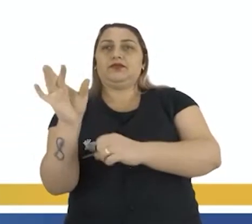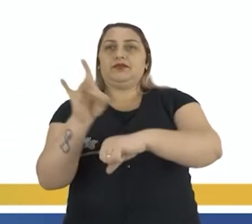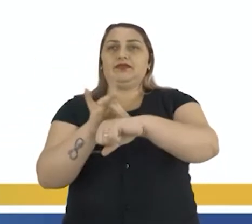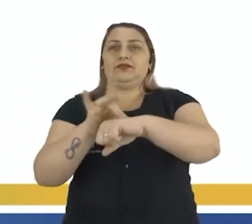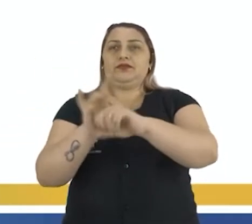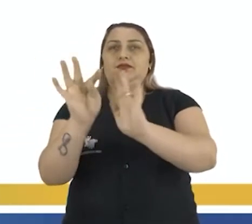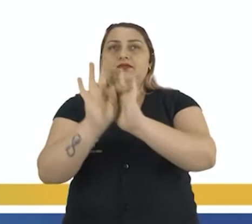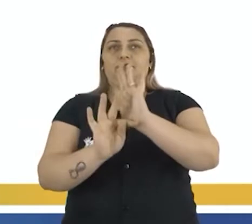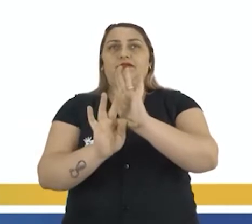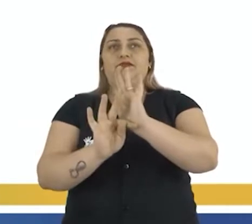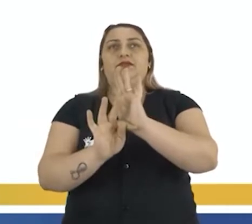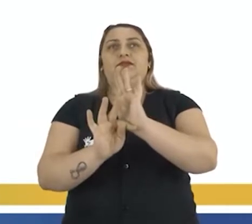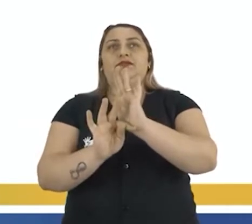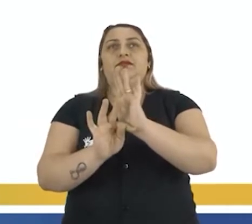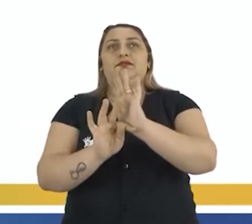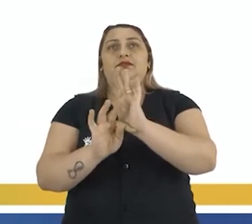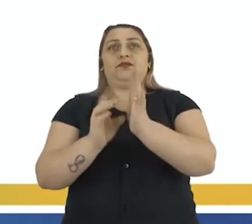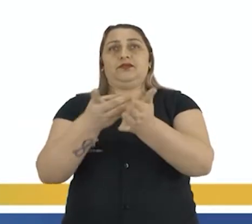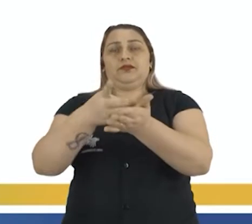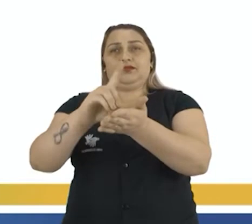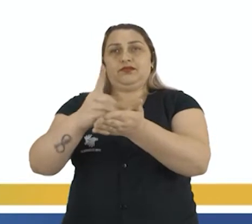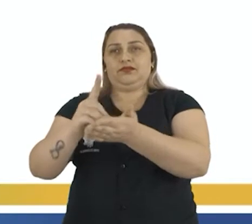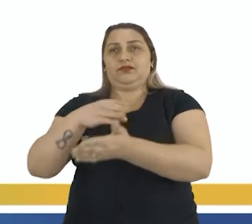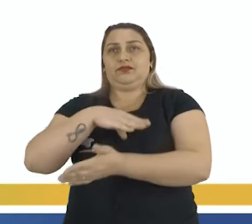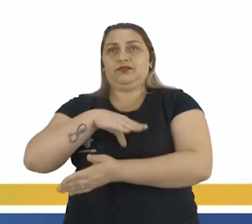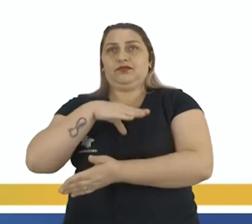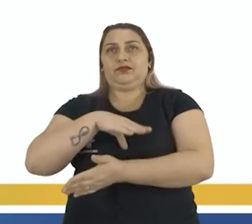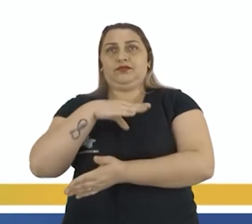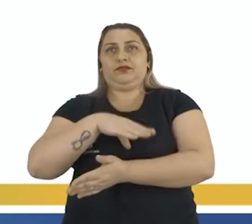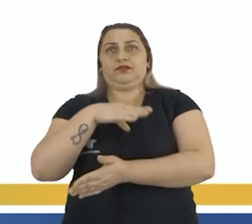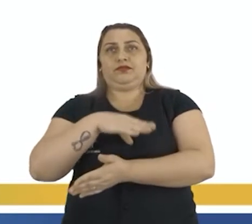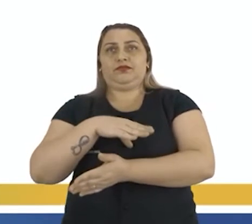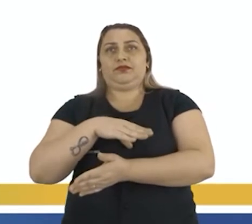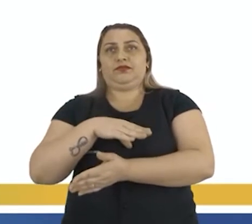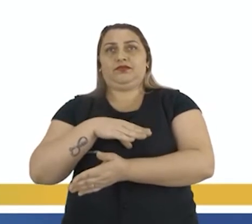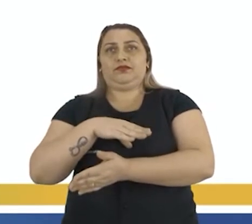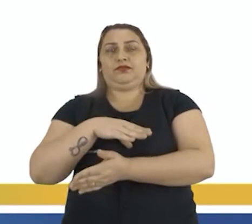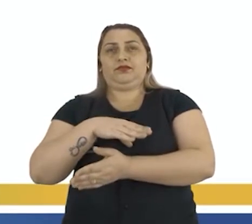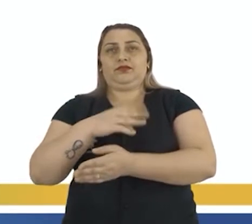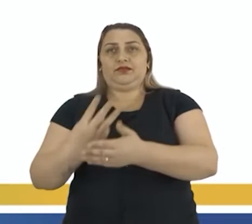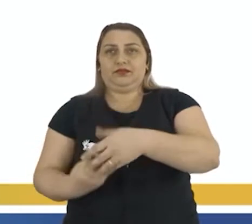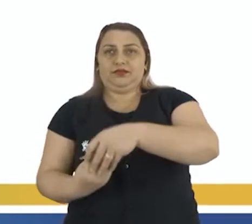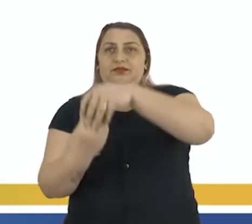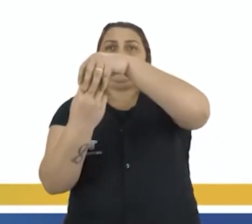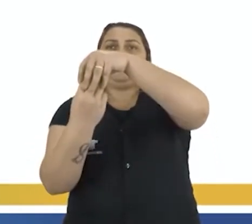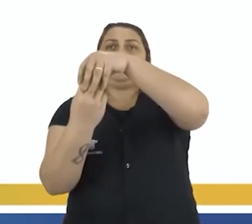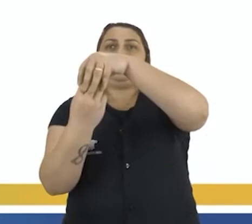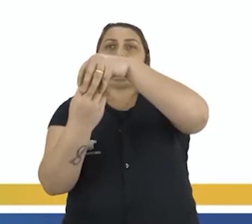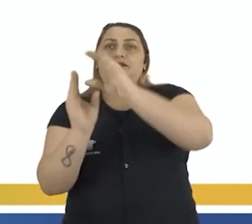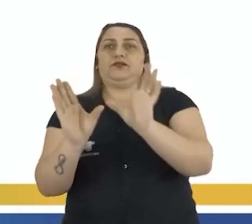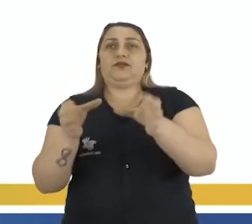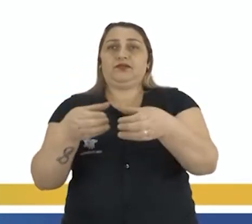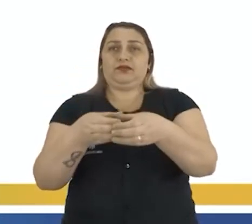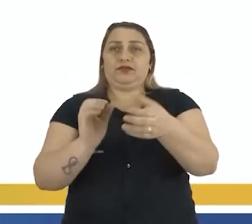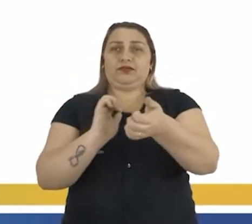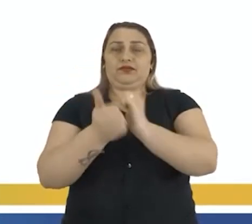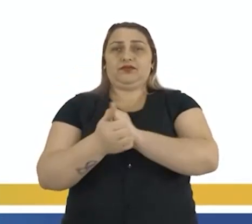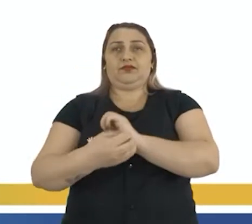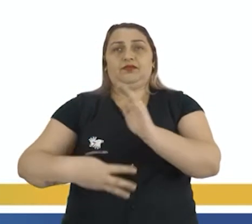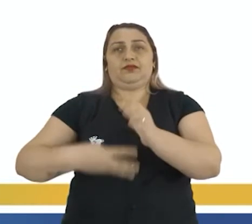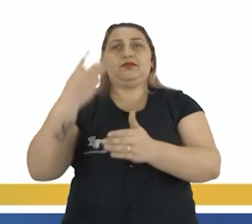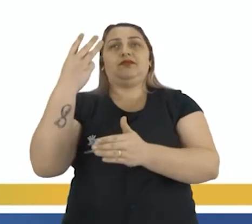texto. De acordo com os dicionários de língua portuguesa, tricampeão é um time campeão 3 vezes,